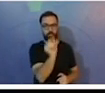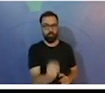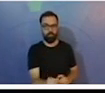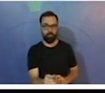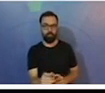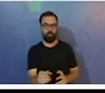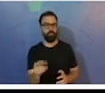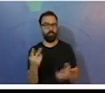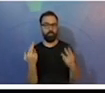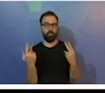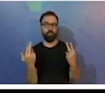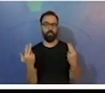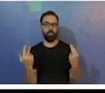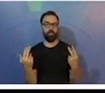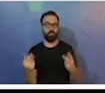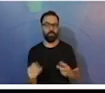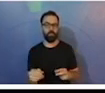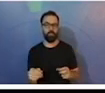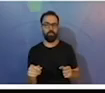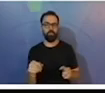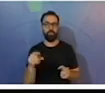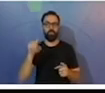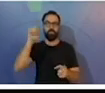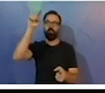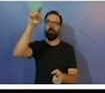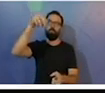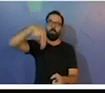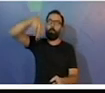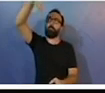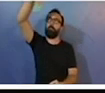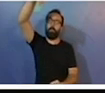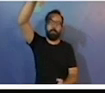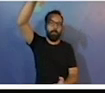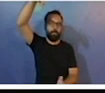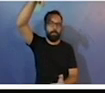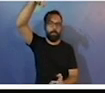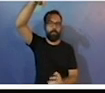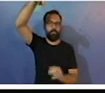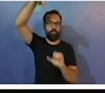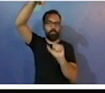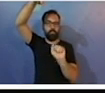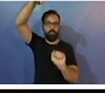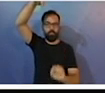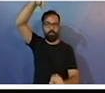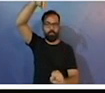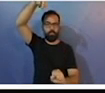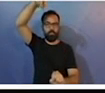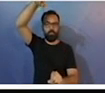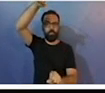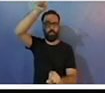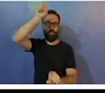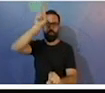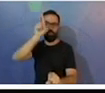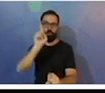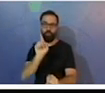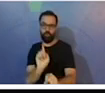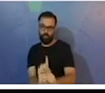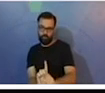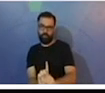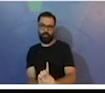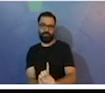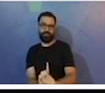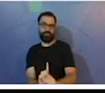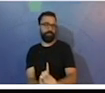todos iguais. Eles saem daqui do ponto norte, tá? E une até lá no Polo